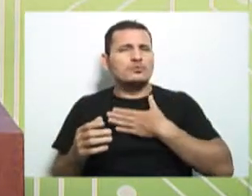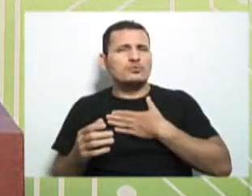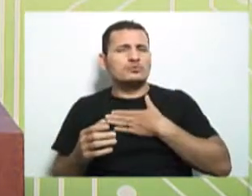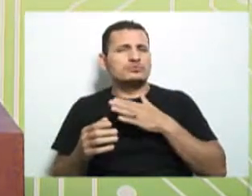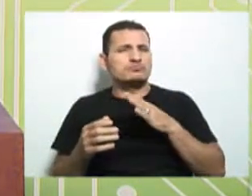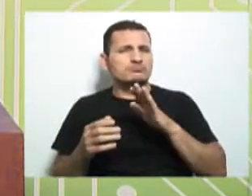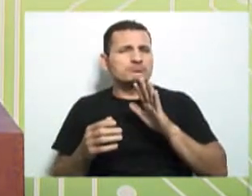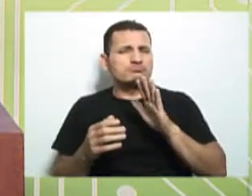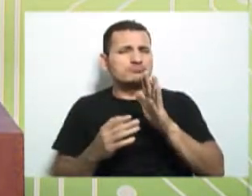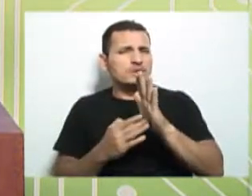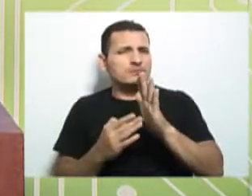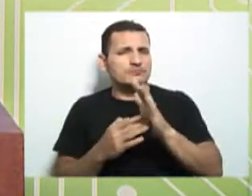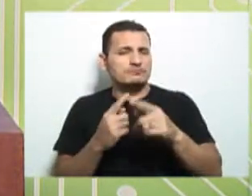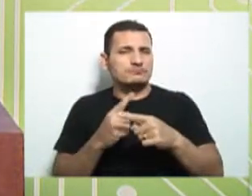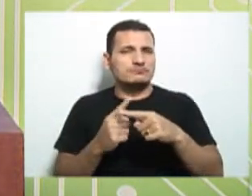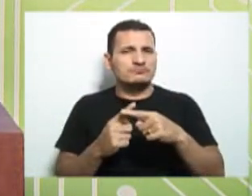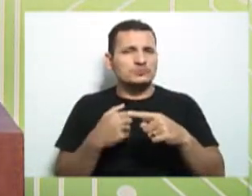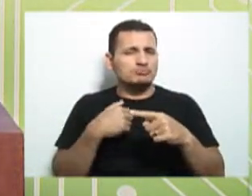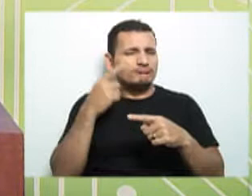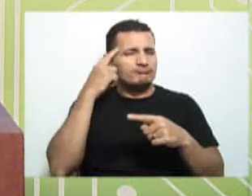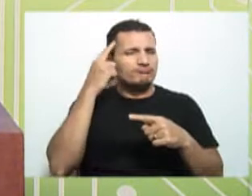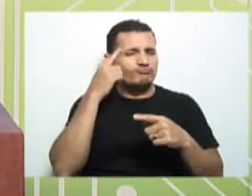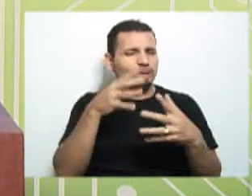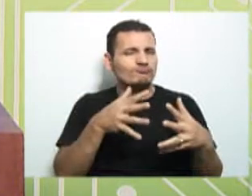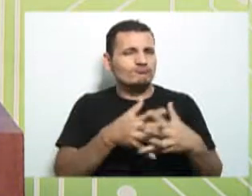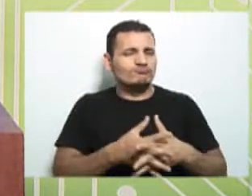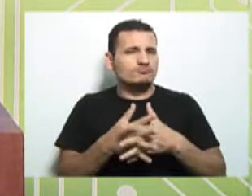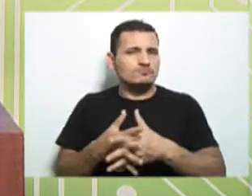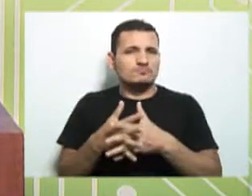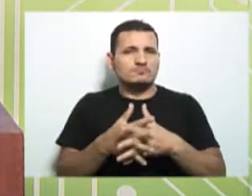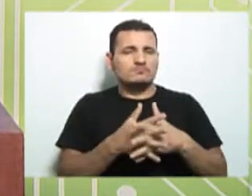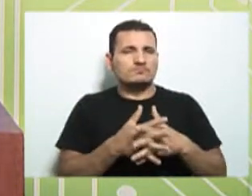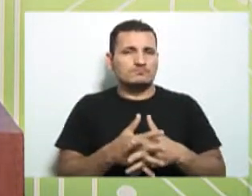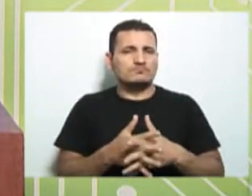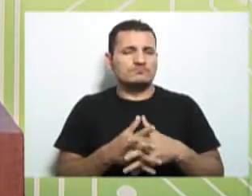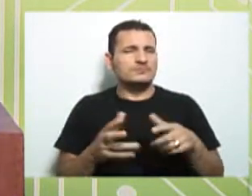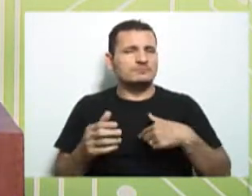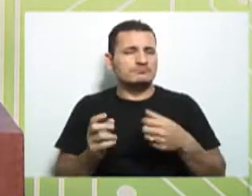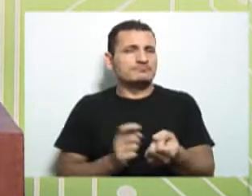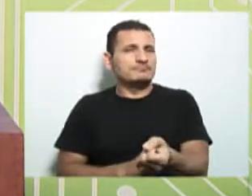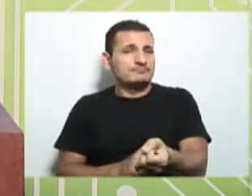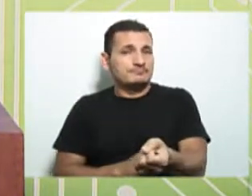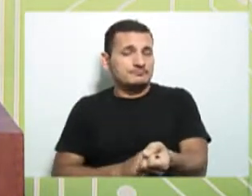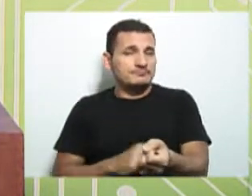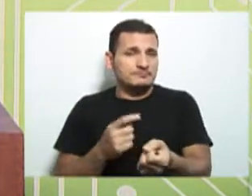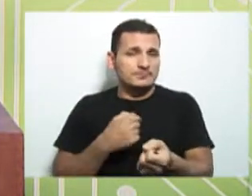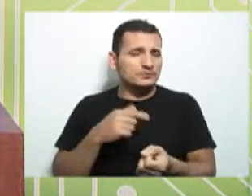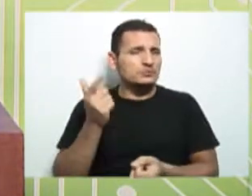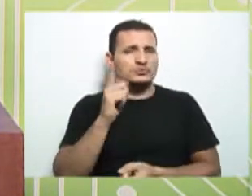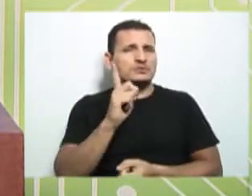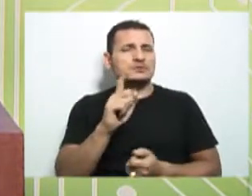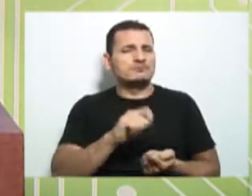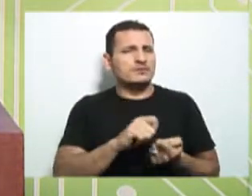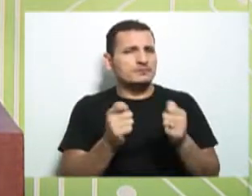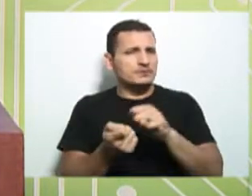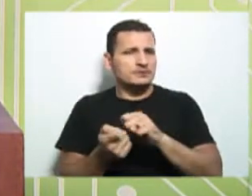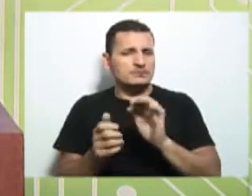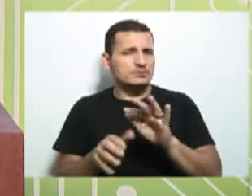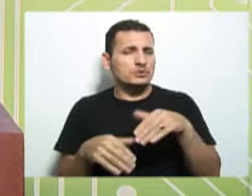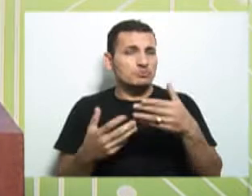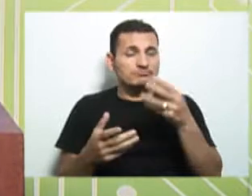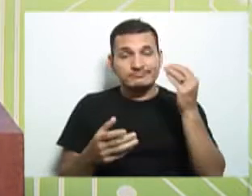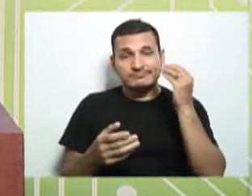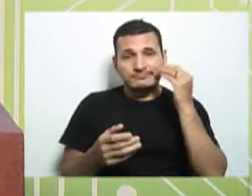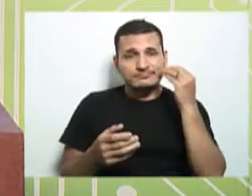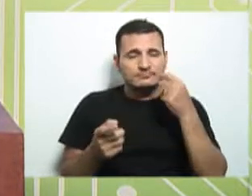porque eu estou um pouco confuso, eu estou um pouco nervoso, eu não estou conseguindo me adaptar muito bem e tal. Então tente